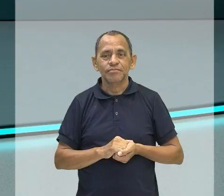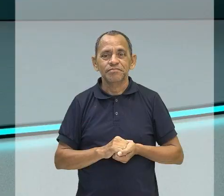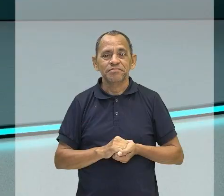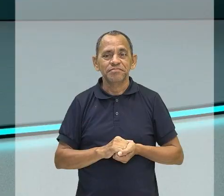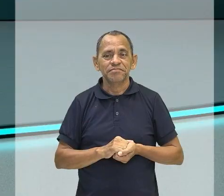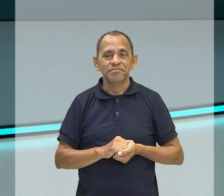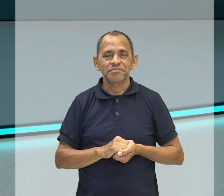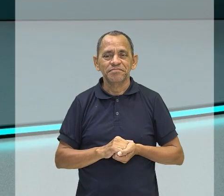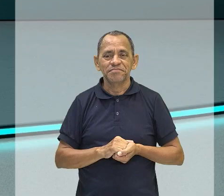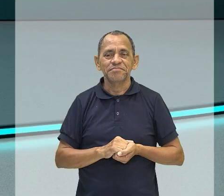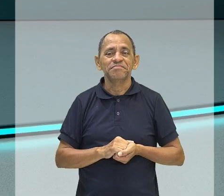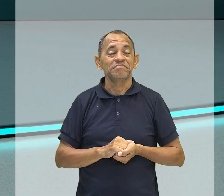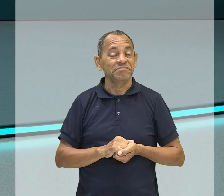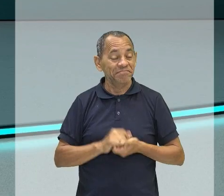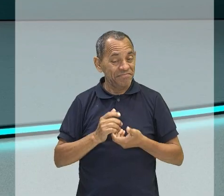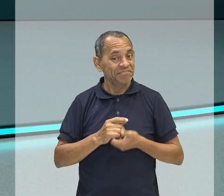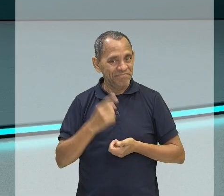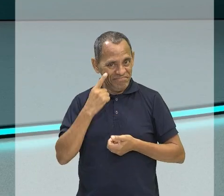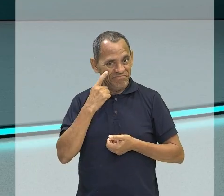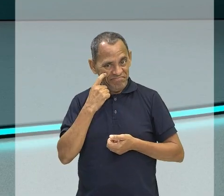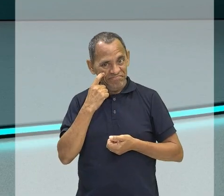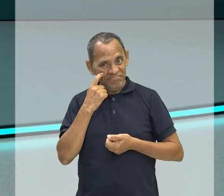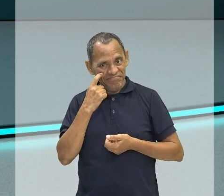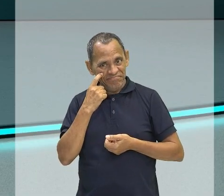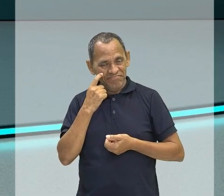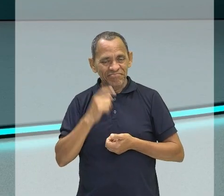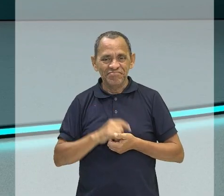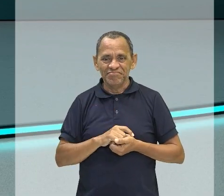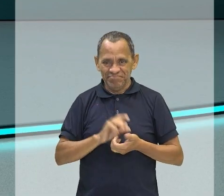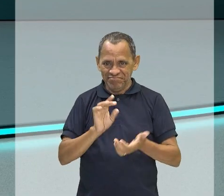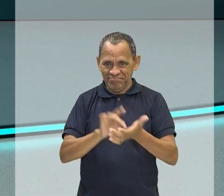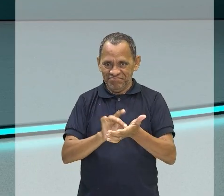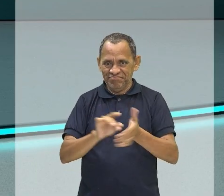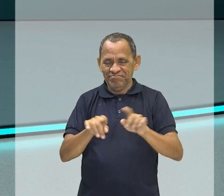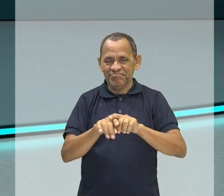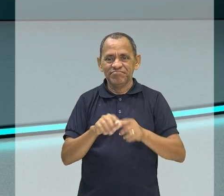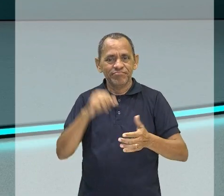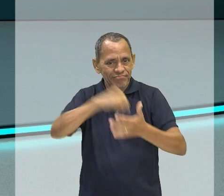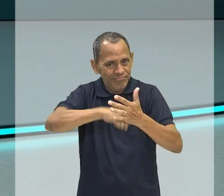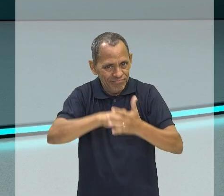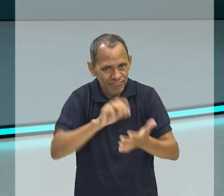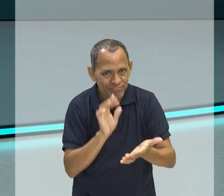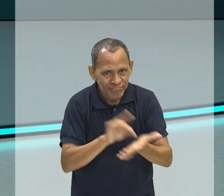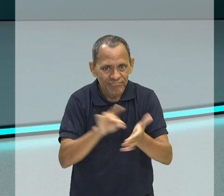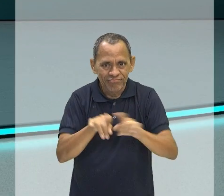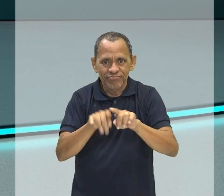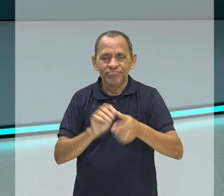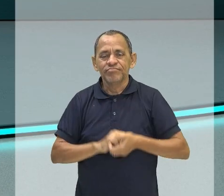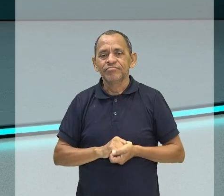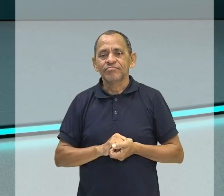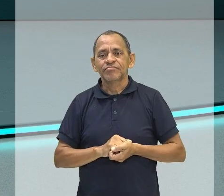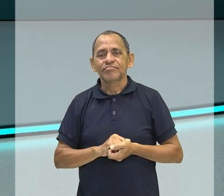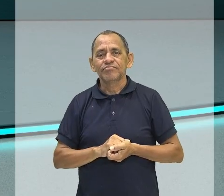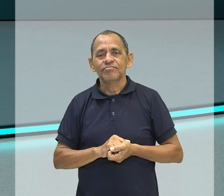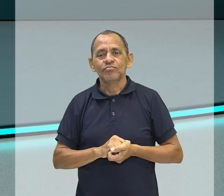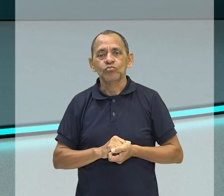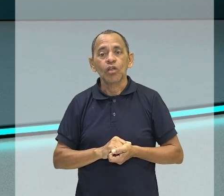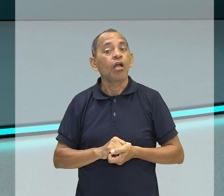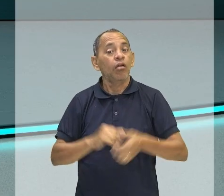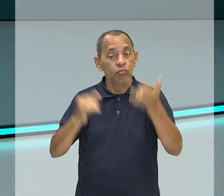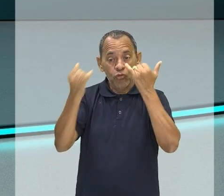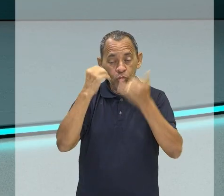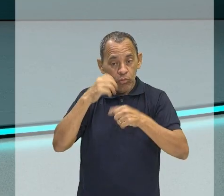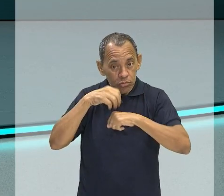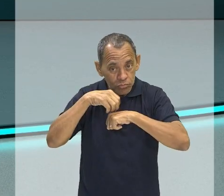Muito bem. Bem interessante o comitê também, né? Essa luta propriamente dita. E só para questão de